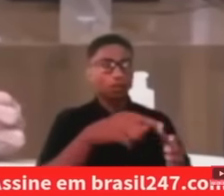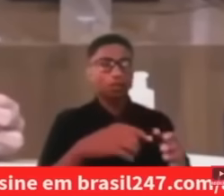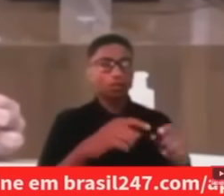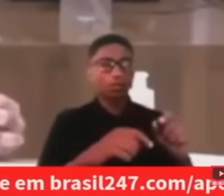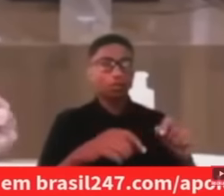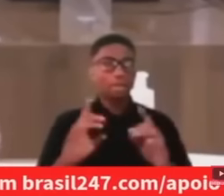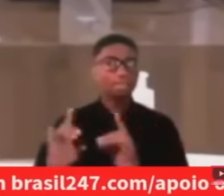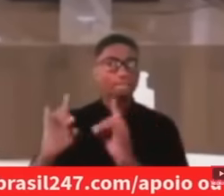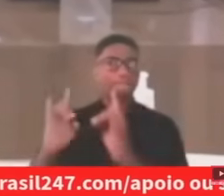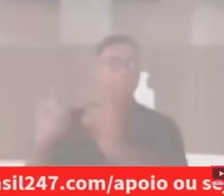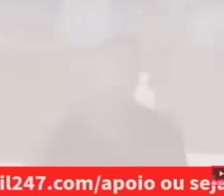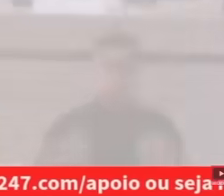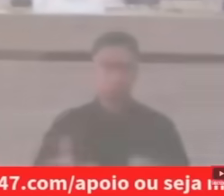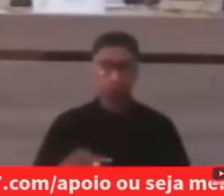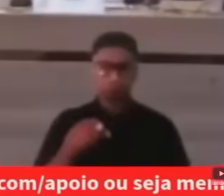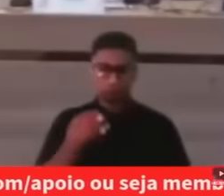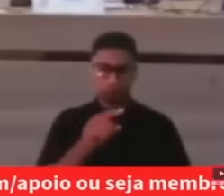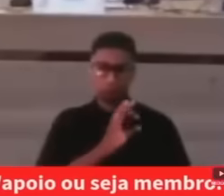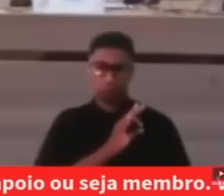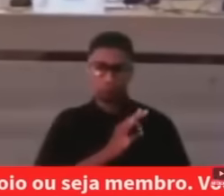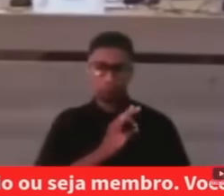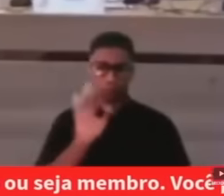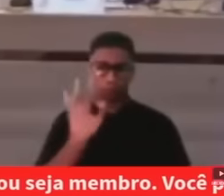prédios públicos todavia sem uma coordenação efetiva